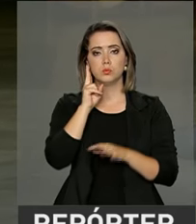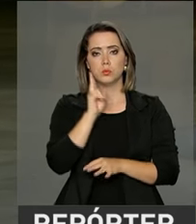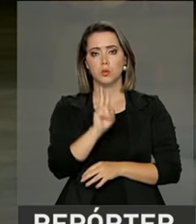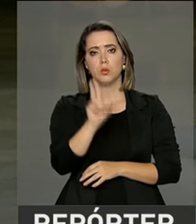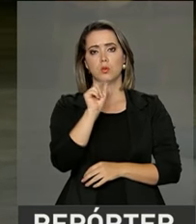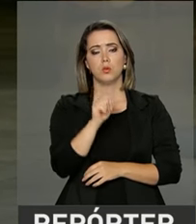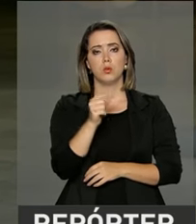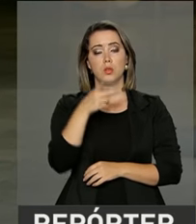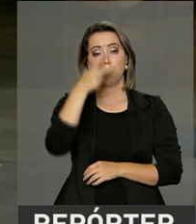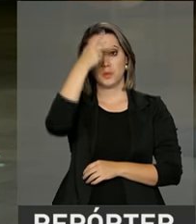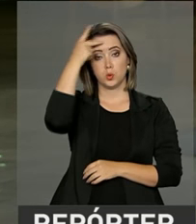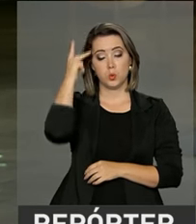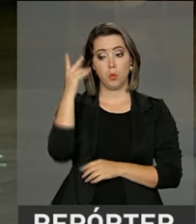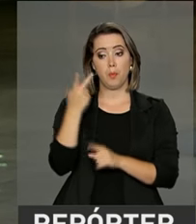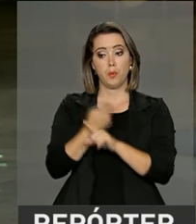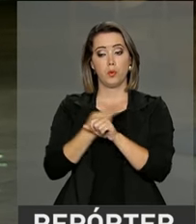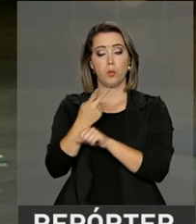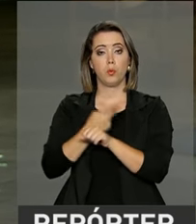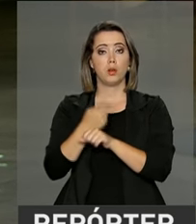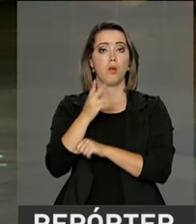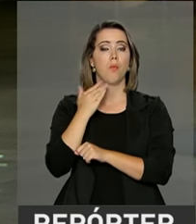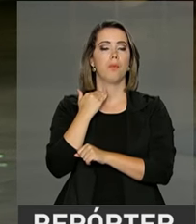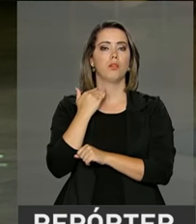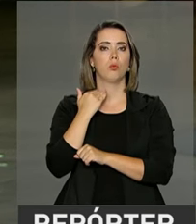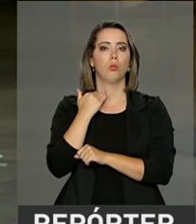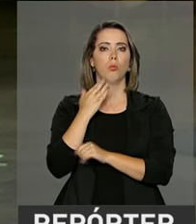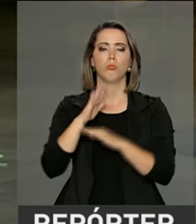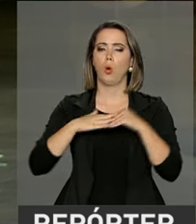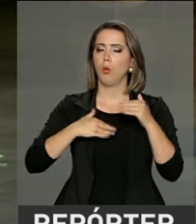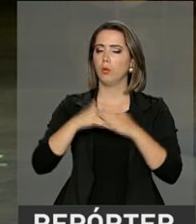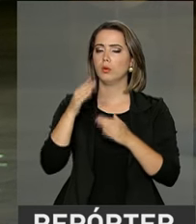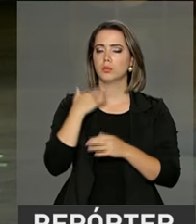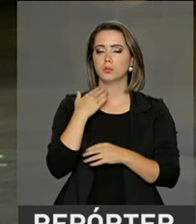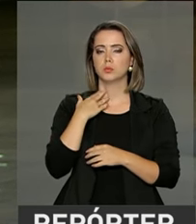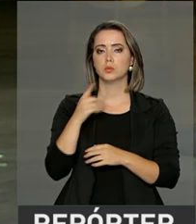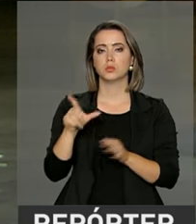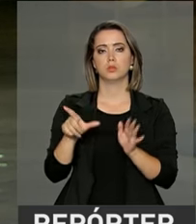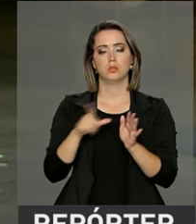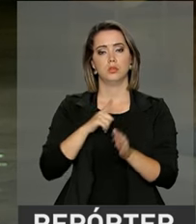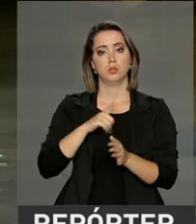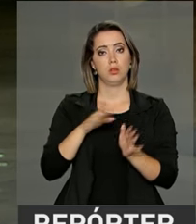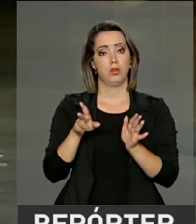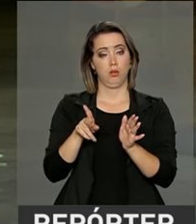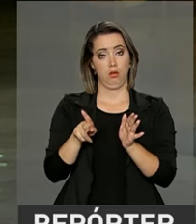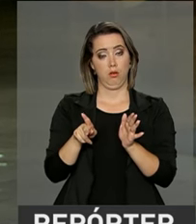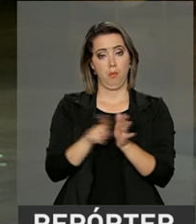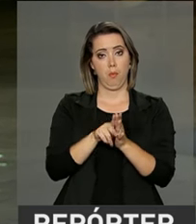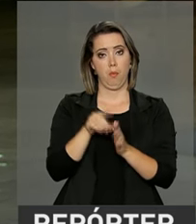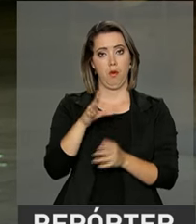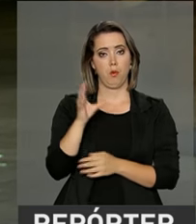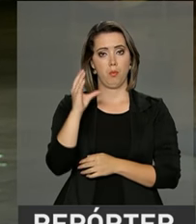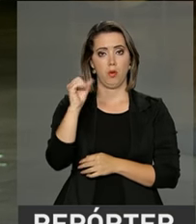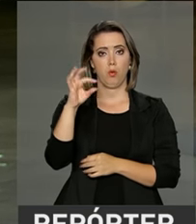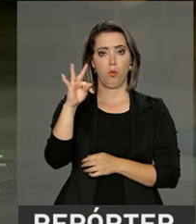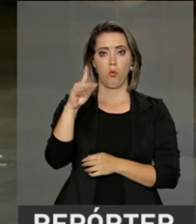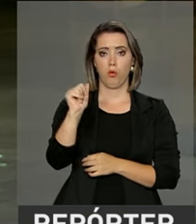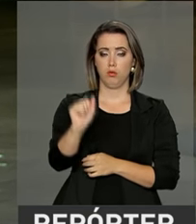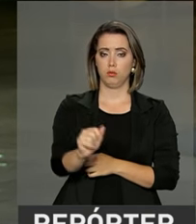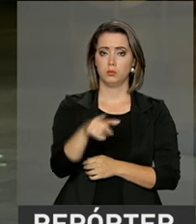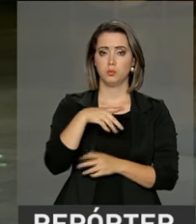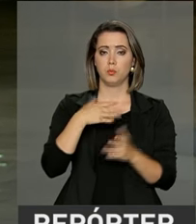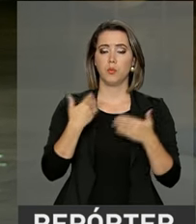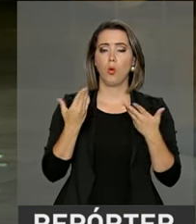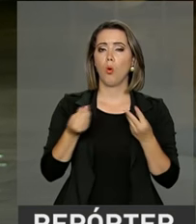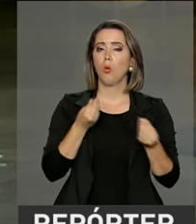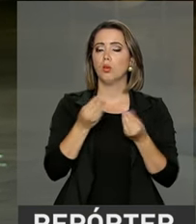o seu gerente da sua conta em qualquer banco que ela trabalha no Sistema Financeiro Nacional. E